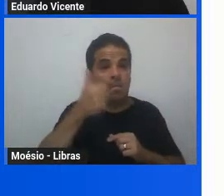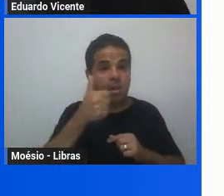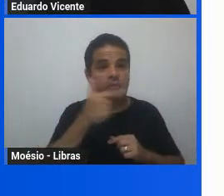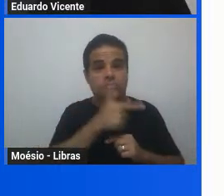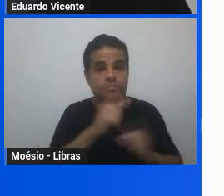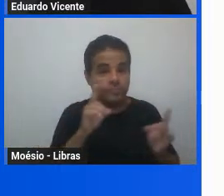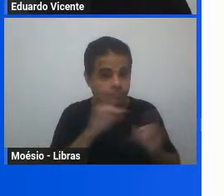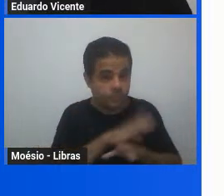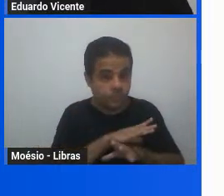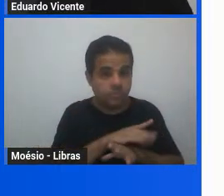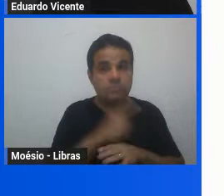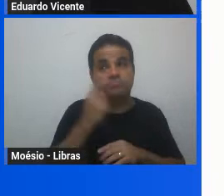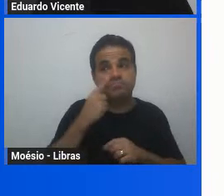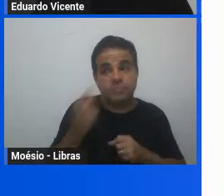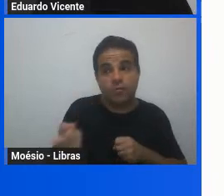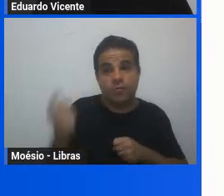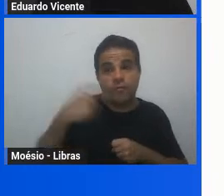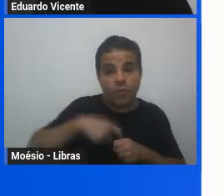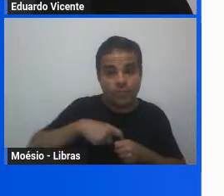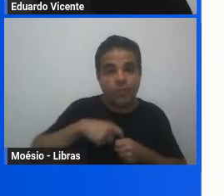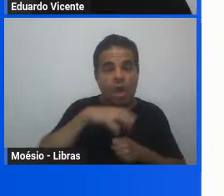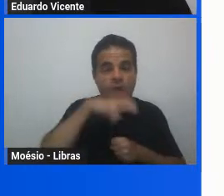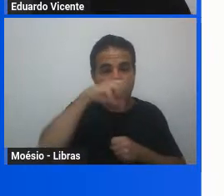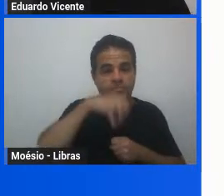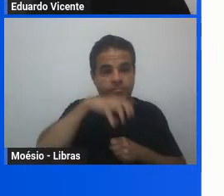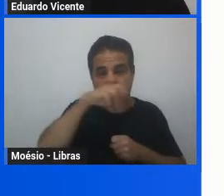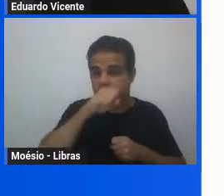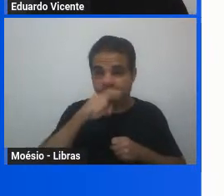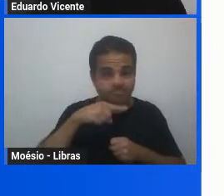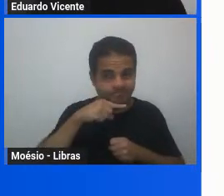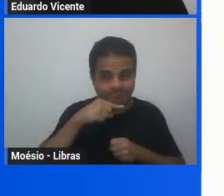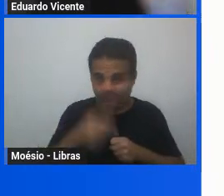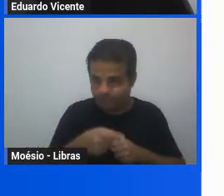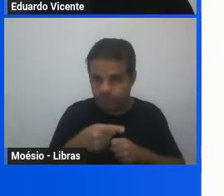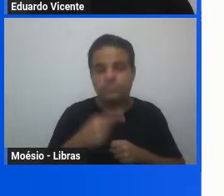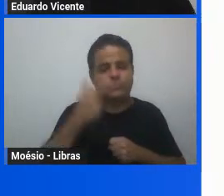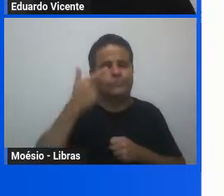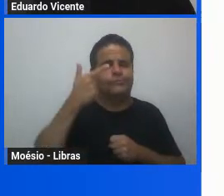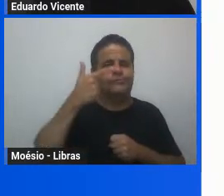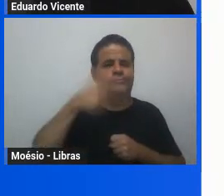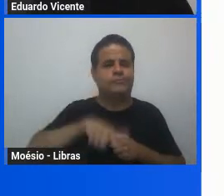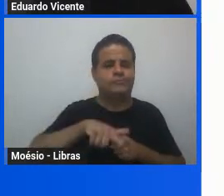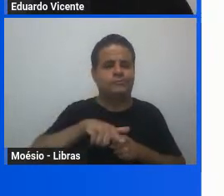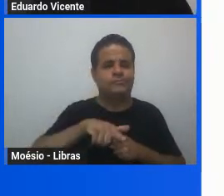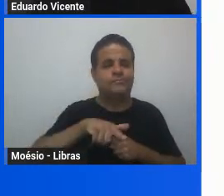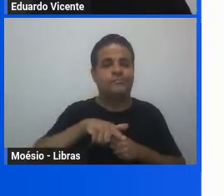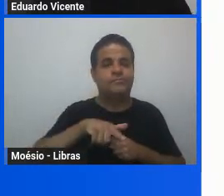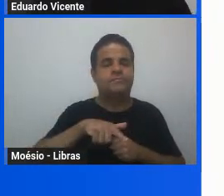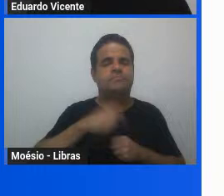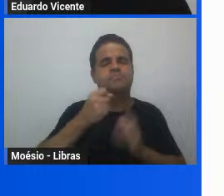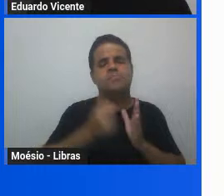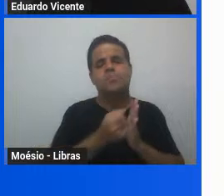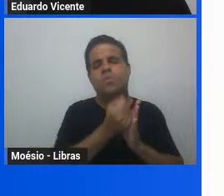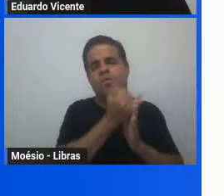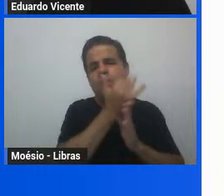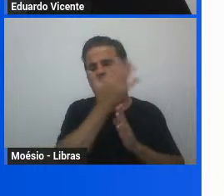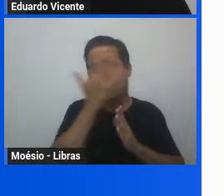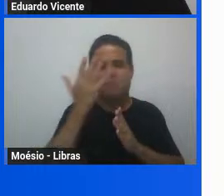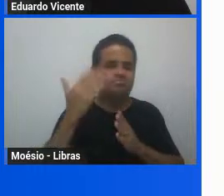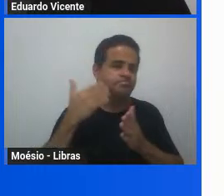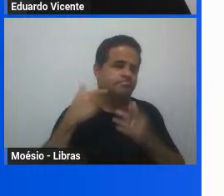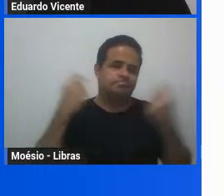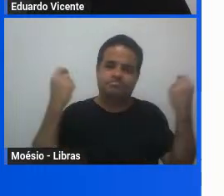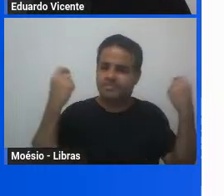vítima voltou a respirar. Caso não, vou repetir esta manobra. Quantas vezes? Quanto se